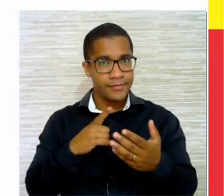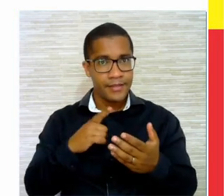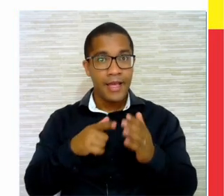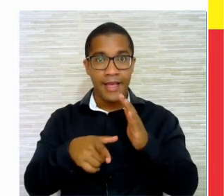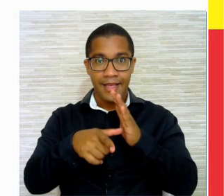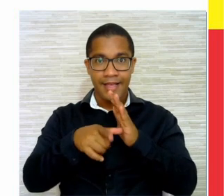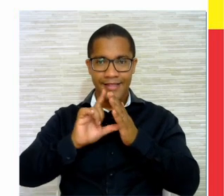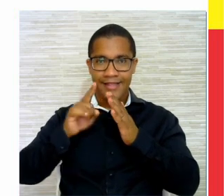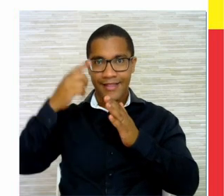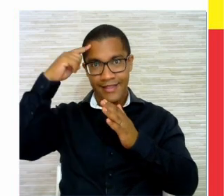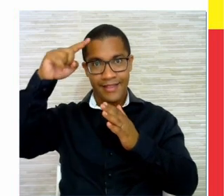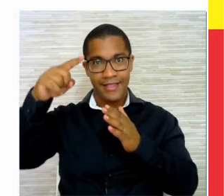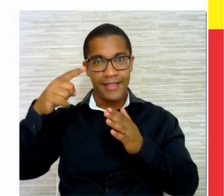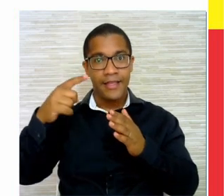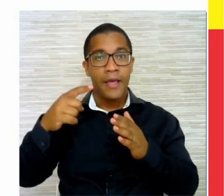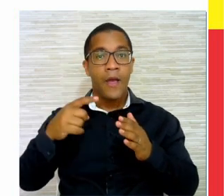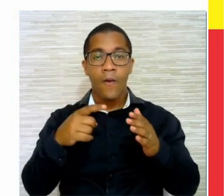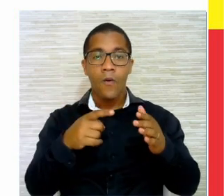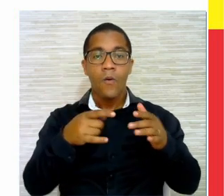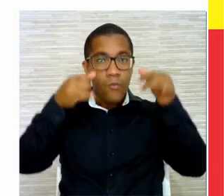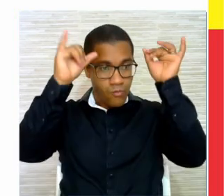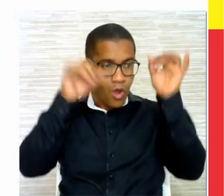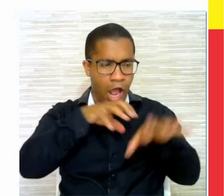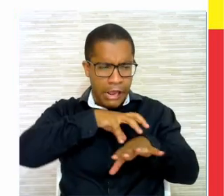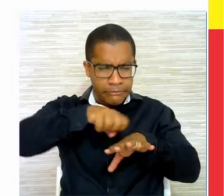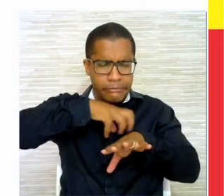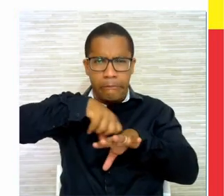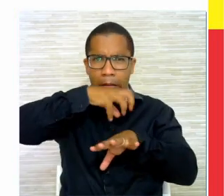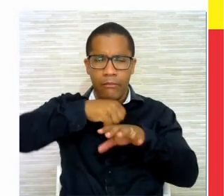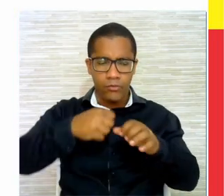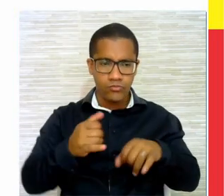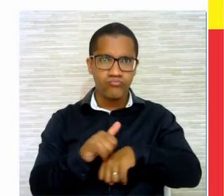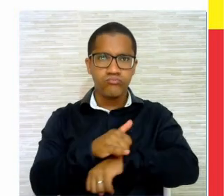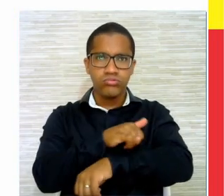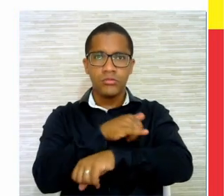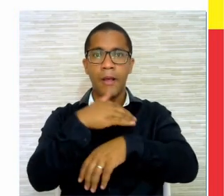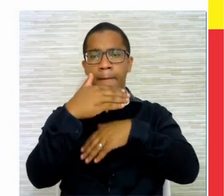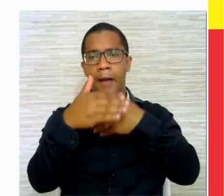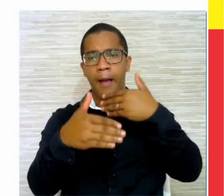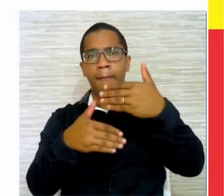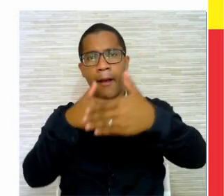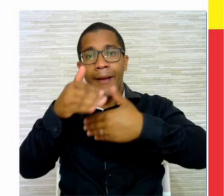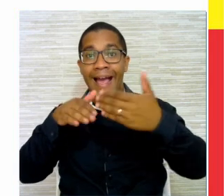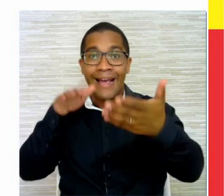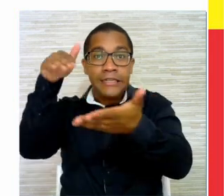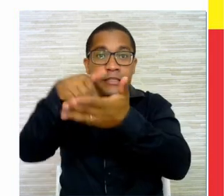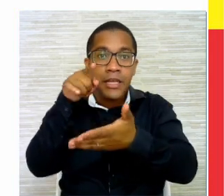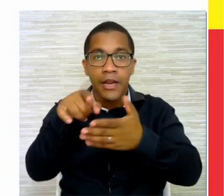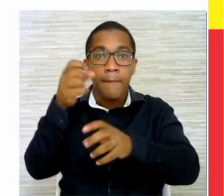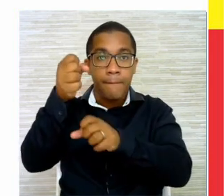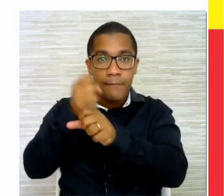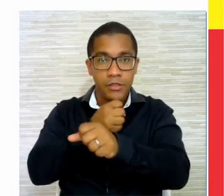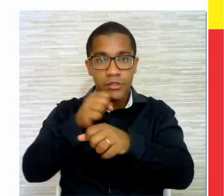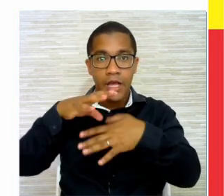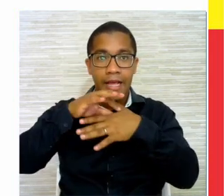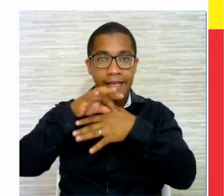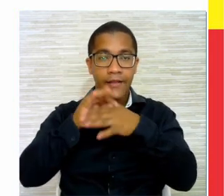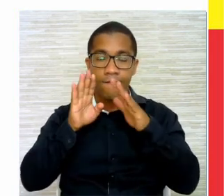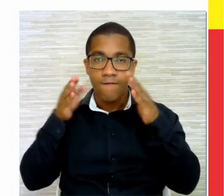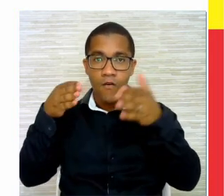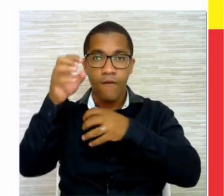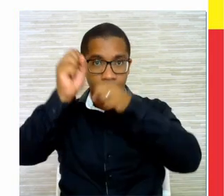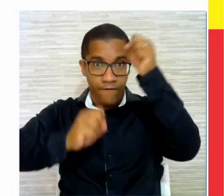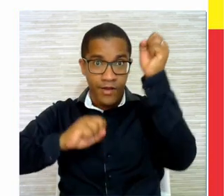gado que participou do processo de engorda e passou por outros setores até chegar a esse aí, agora está numa questão